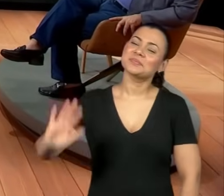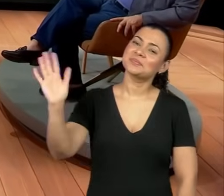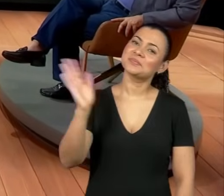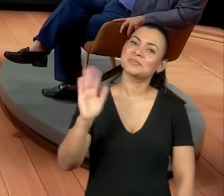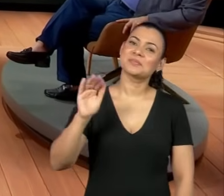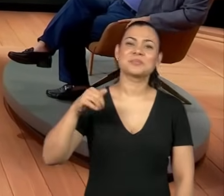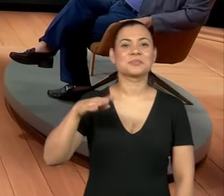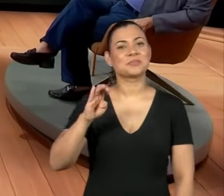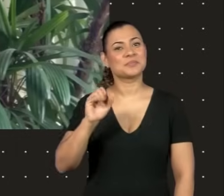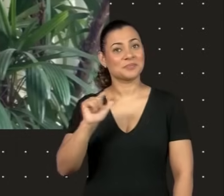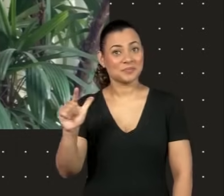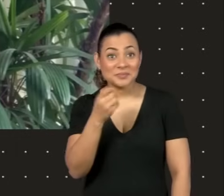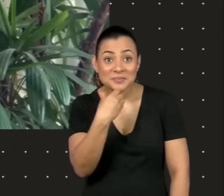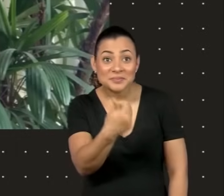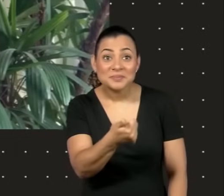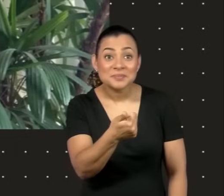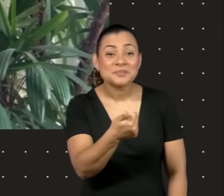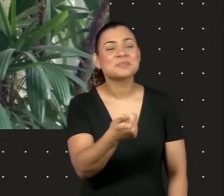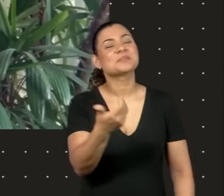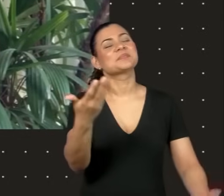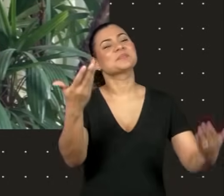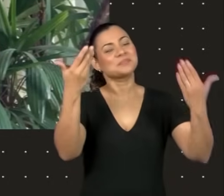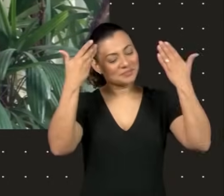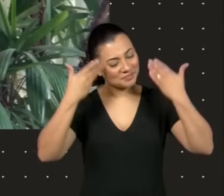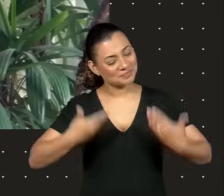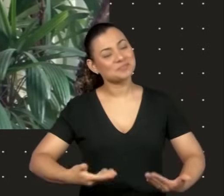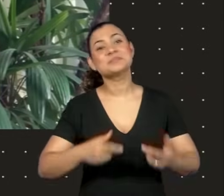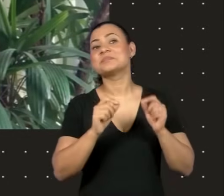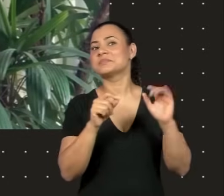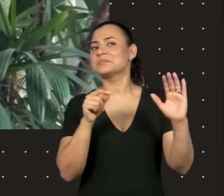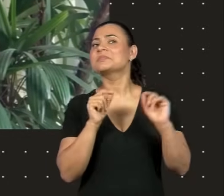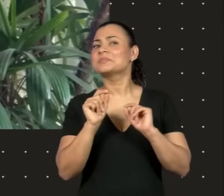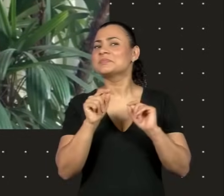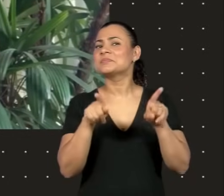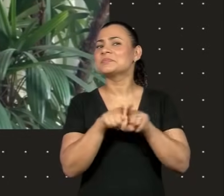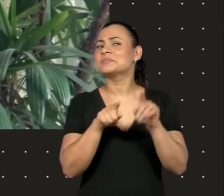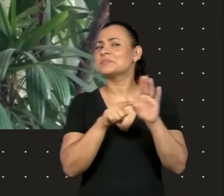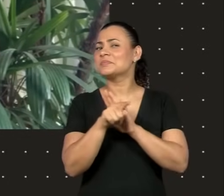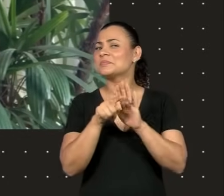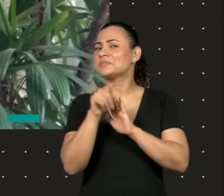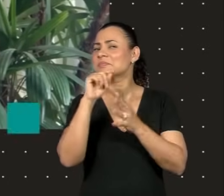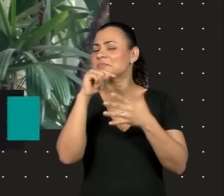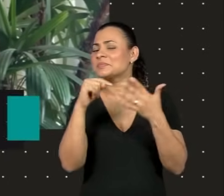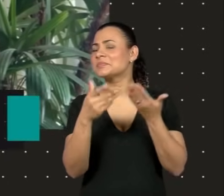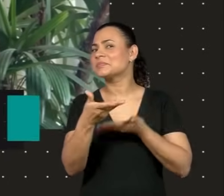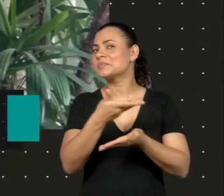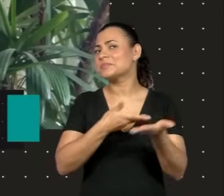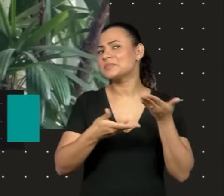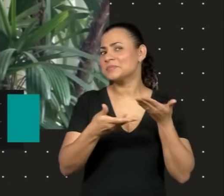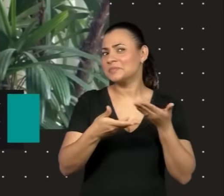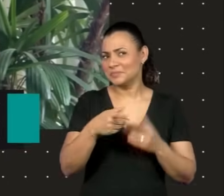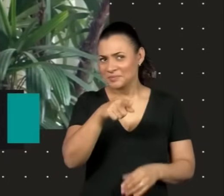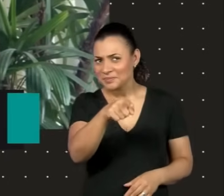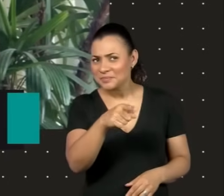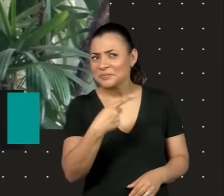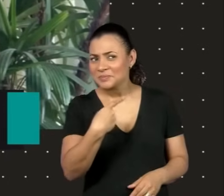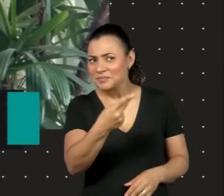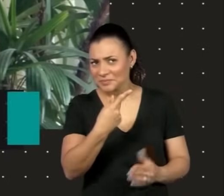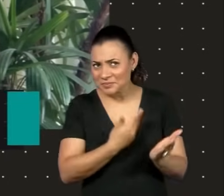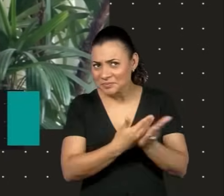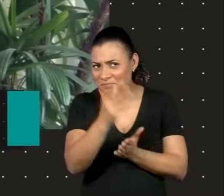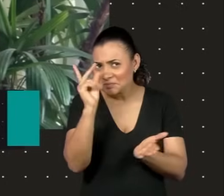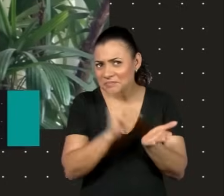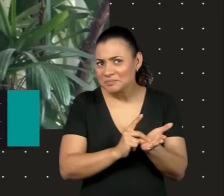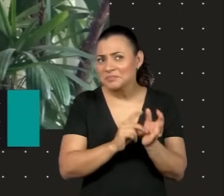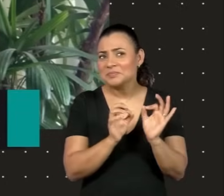Olá, Manuel. Tudo bem? Estou aqui para fazer algumas perguntas para você. Primeiro, citar o fato que nós começamos